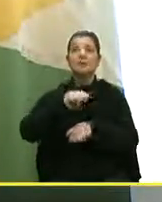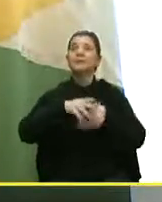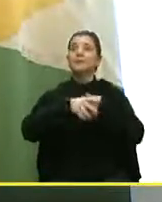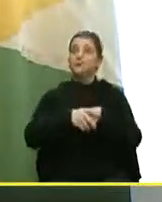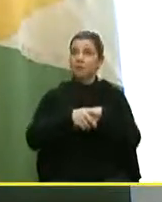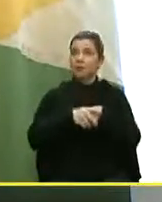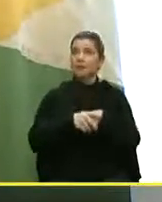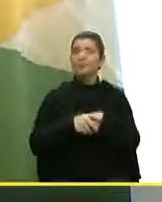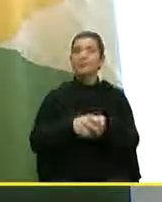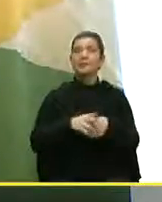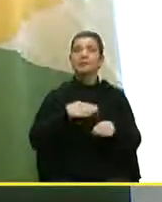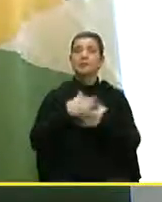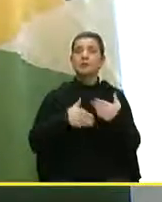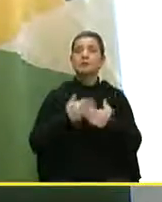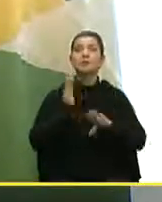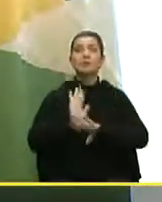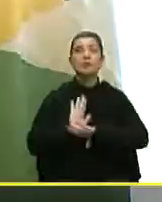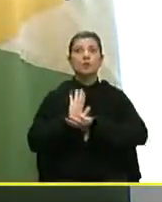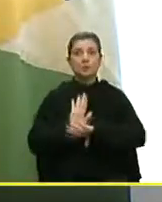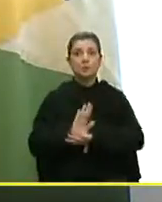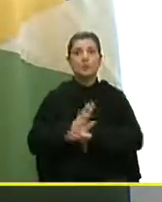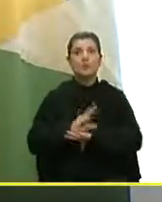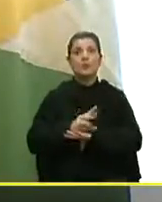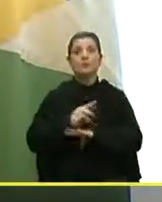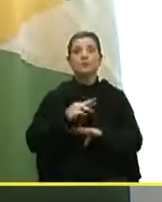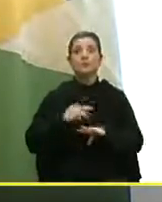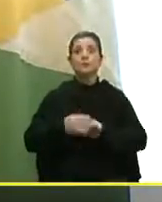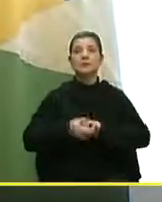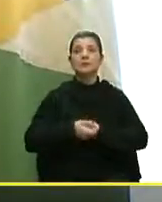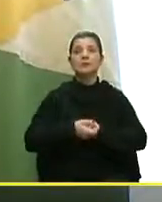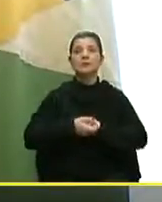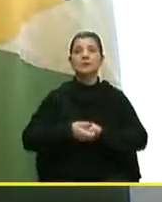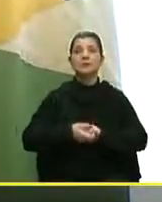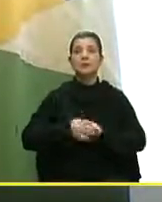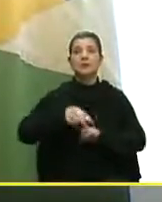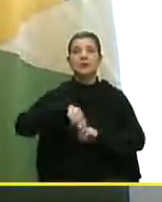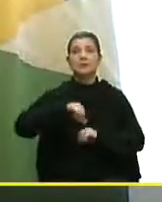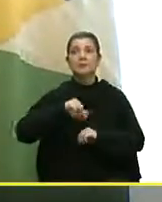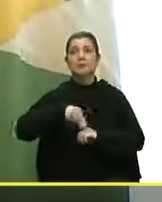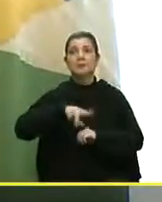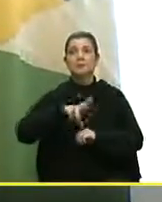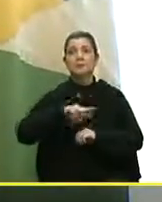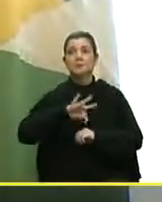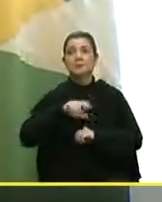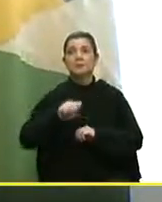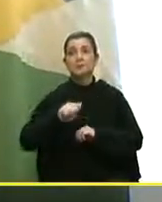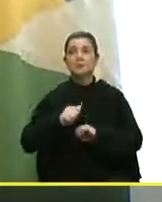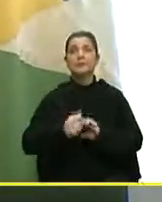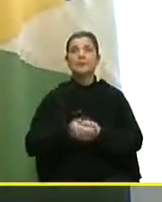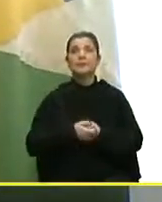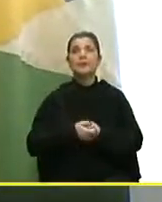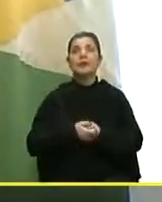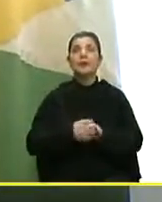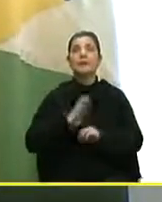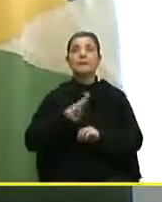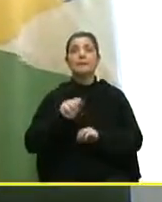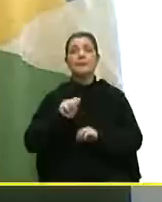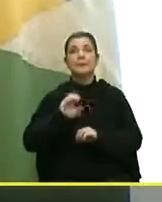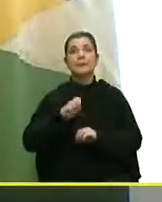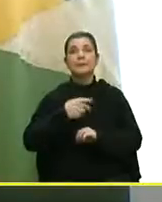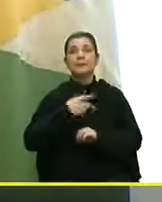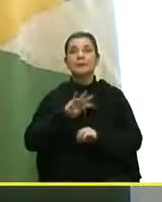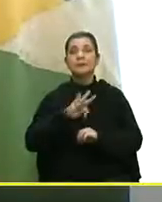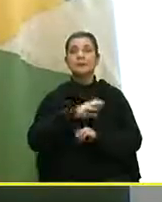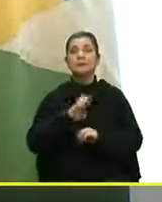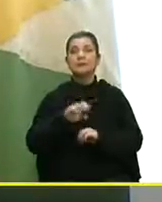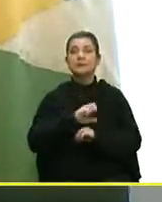que auxiliarão na elaboração da minuta O Guerreiro Soares analista legislativo consultor e Beatriz tirou